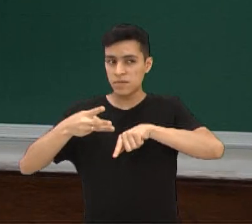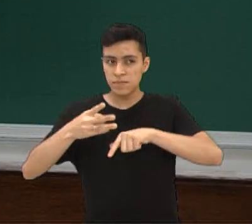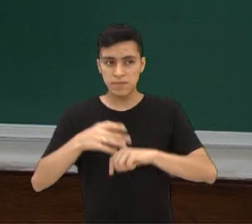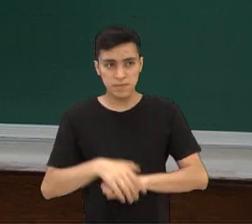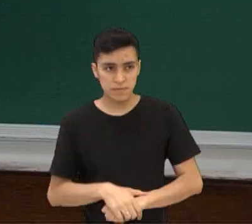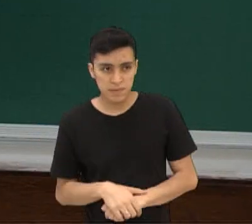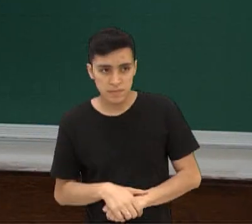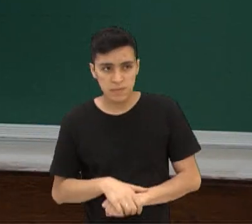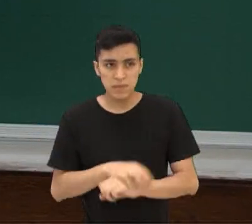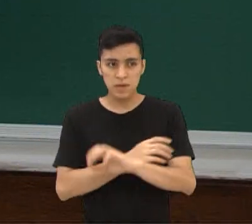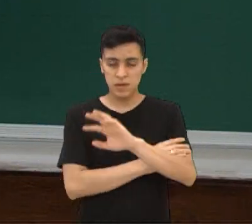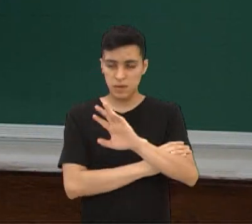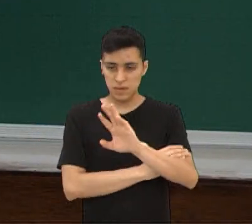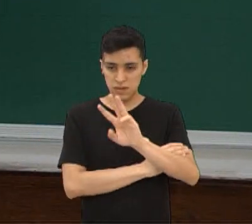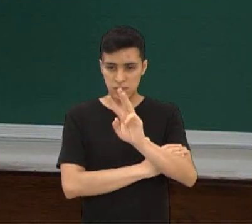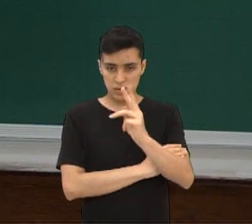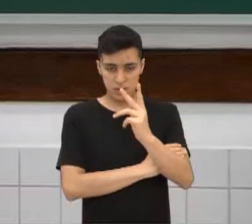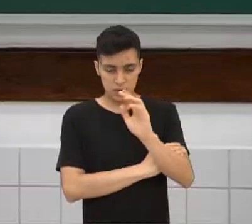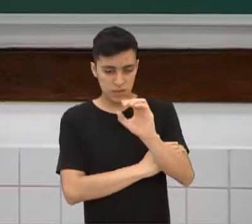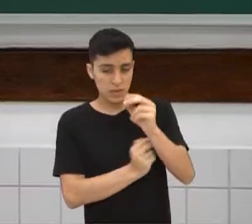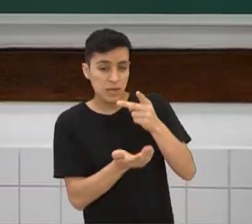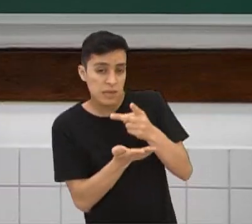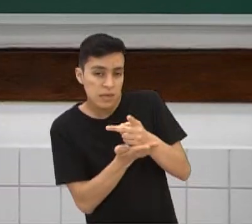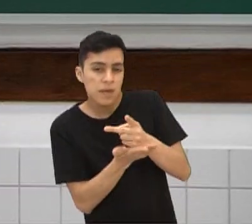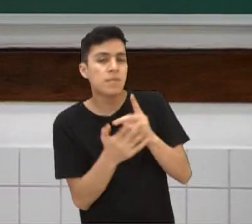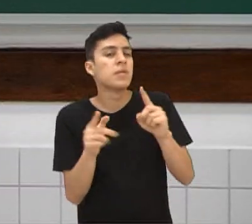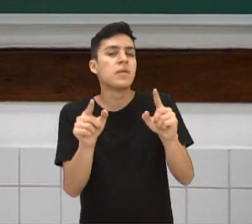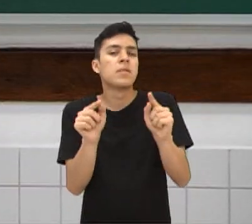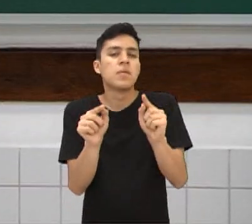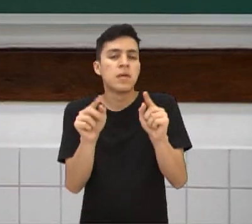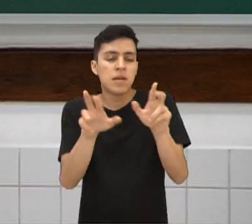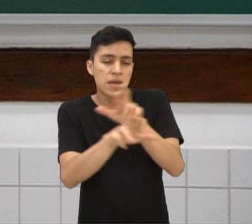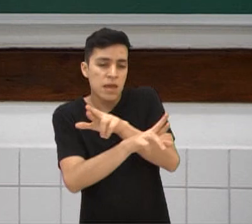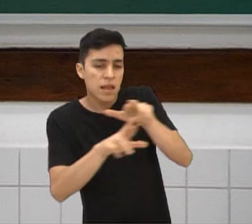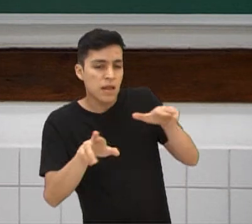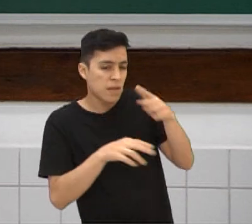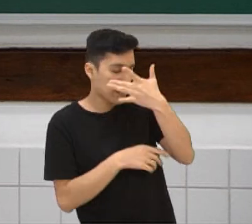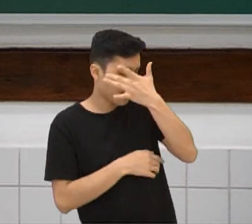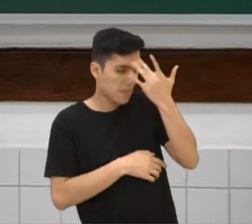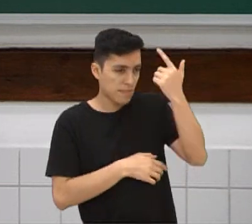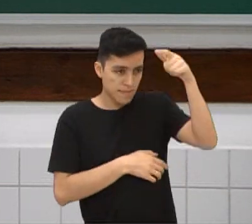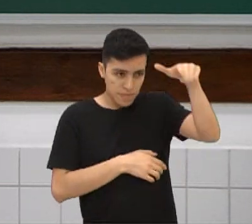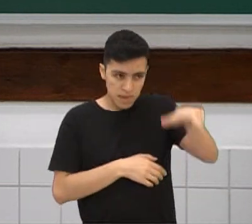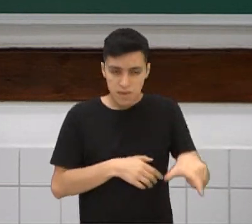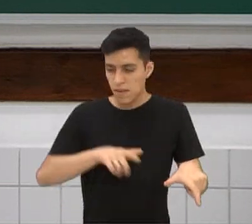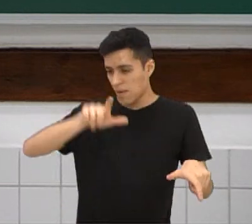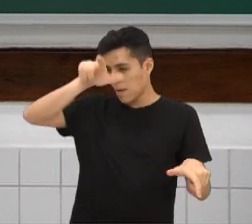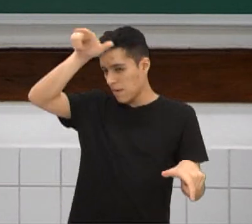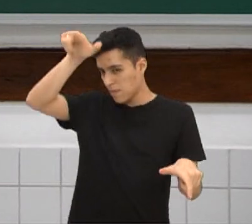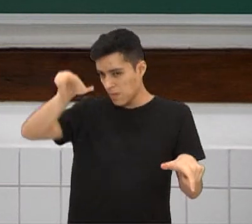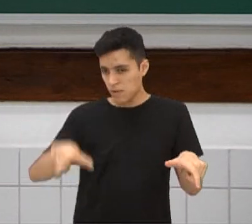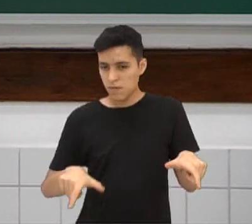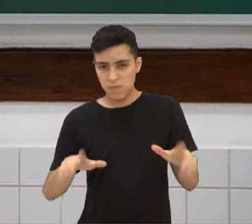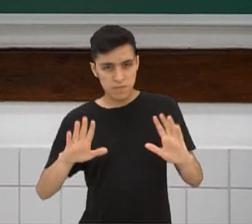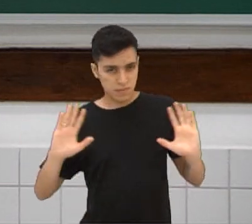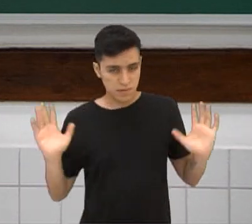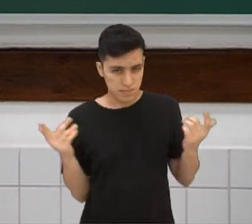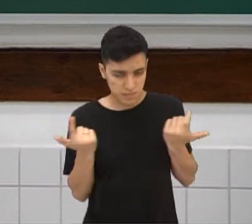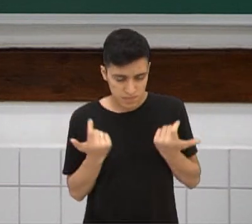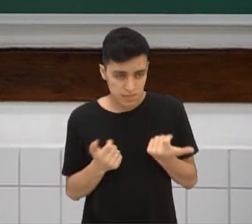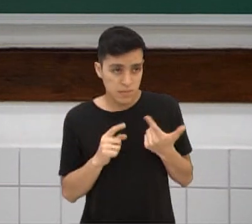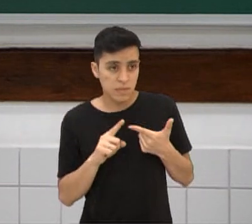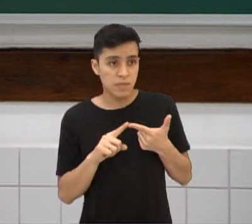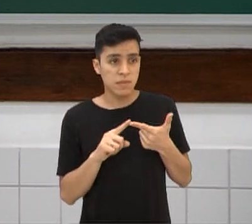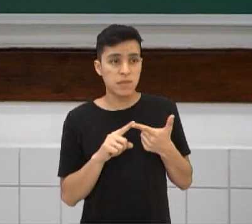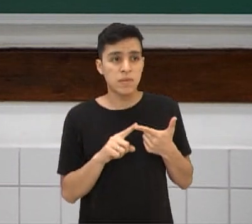that. Who sempre vai fazer relação quando a gente for falar de pessoa, quando a gente direcionar a pessoa.